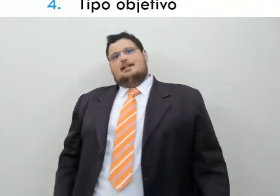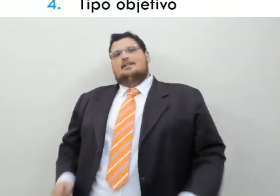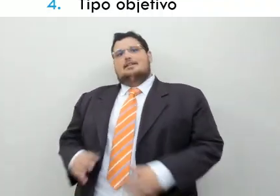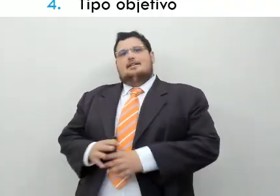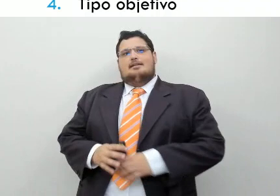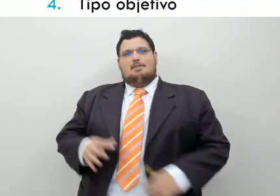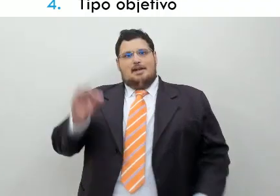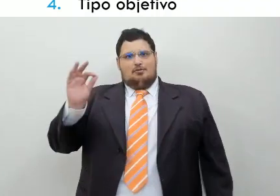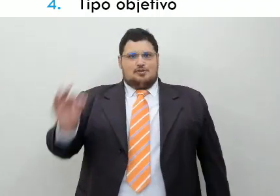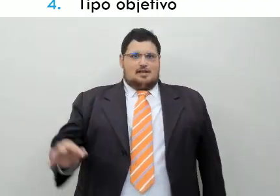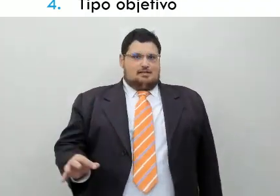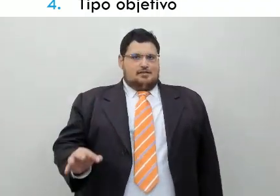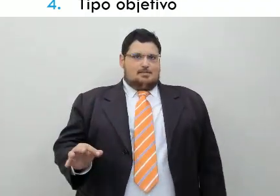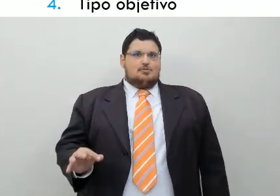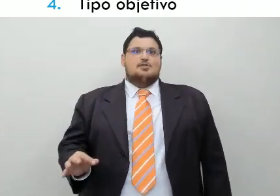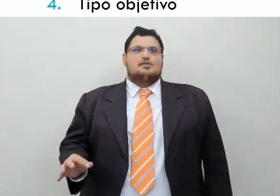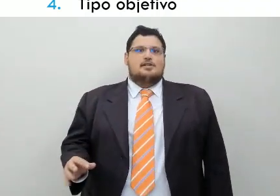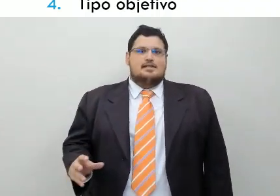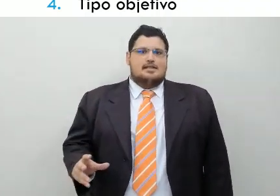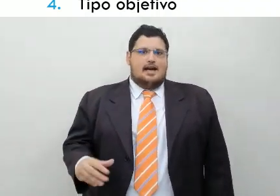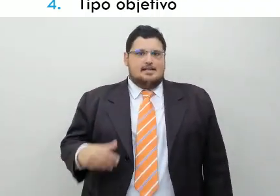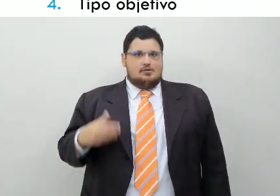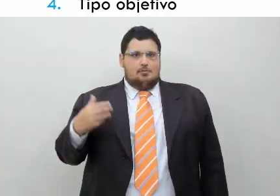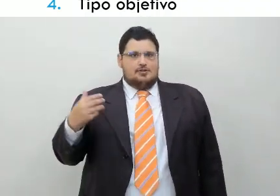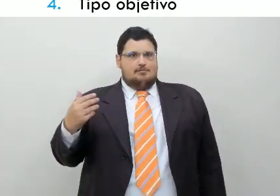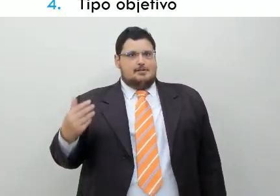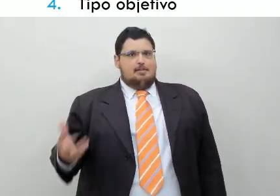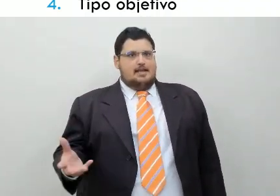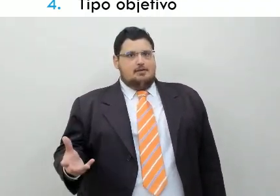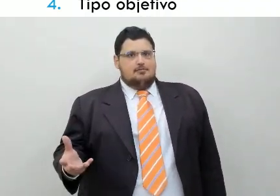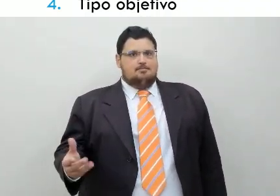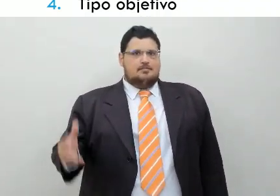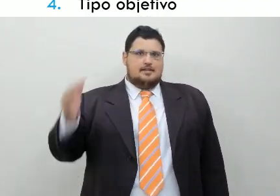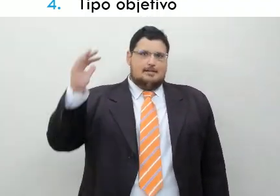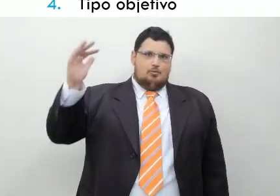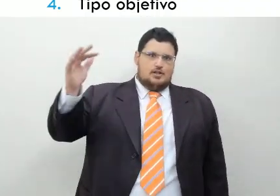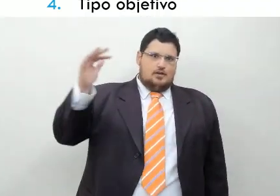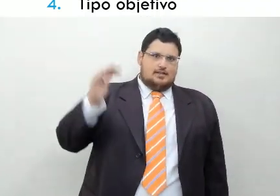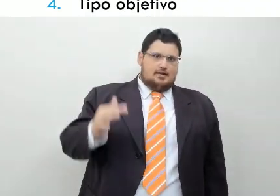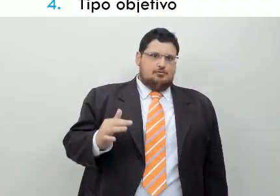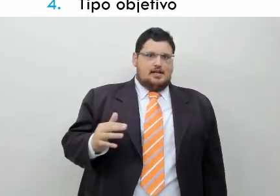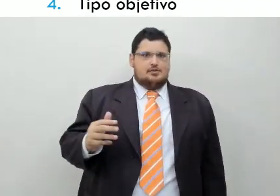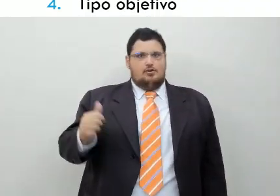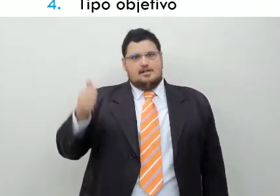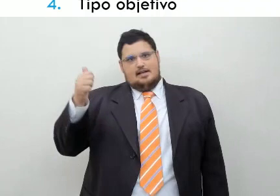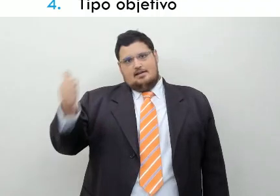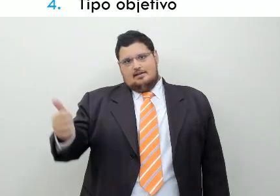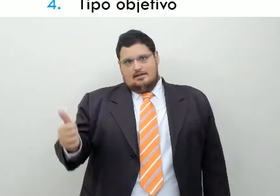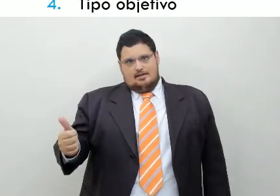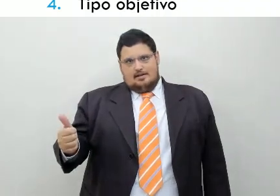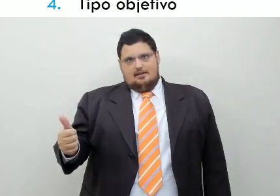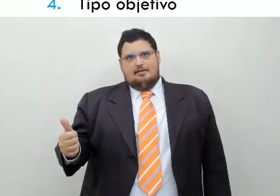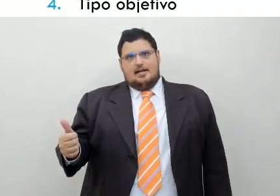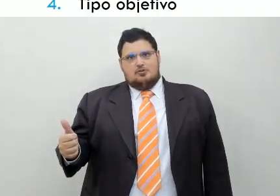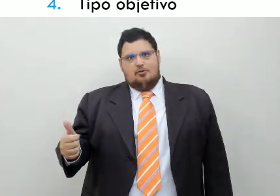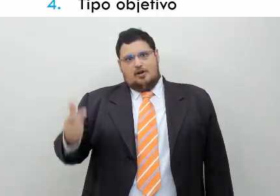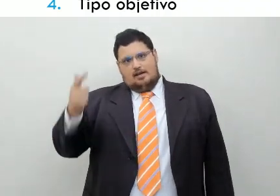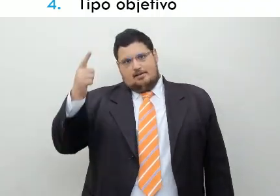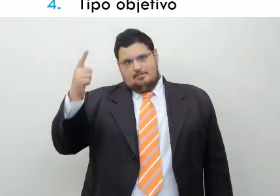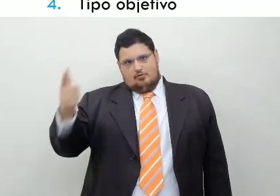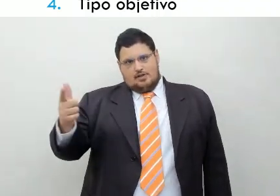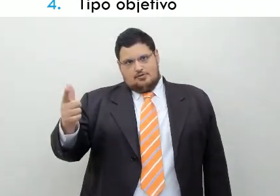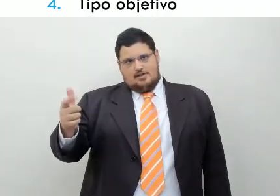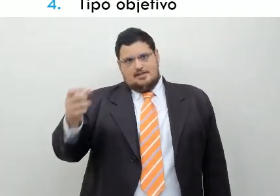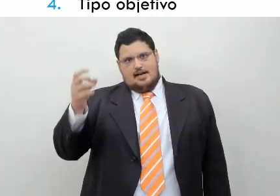lá. Primeiro, a gente vai fazer umas considerações iniciais sobre os crimes de perigo. Depois, vou entrar no 132, né? E falar sobre o